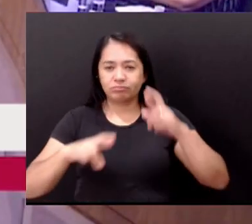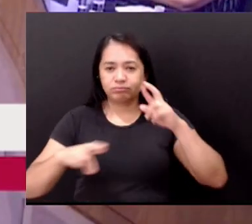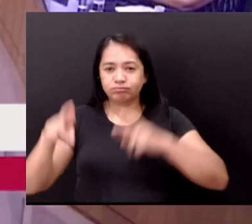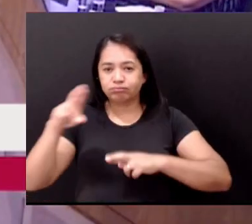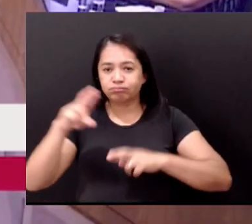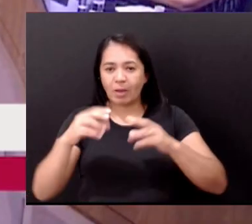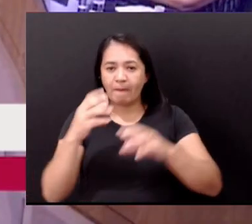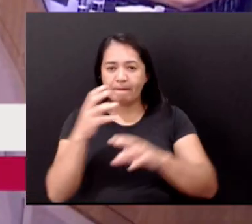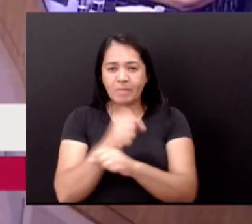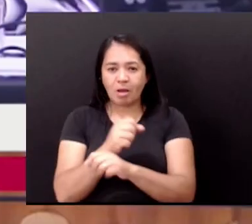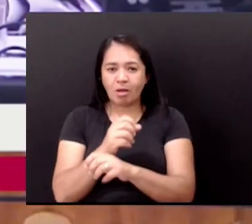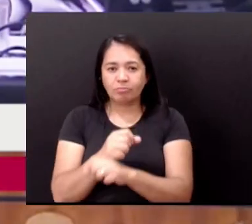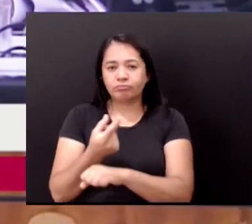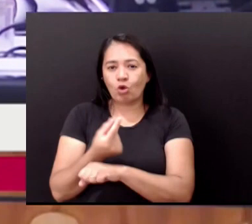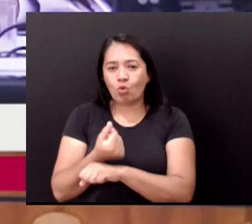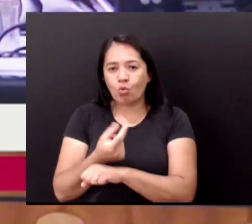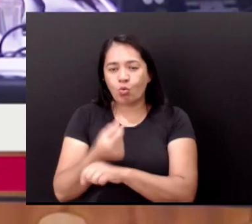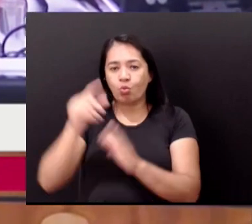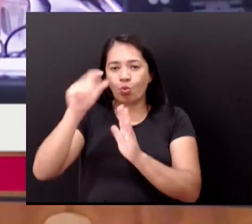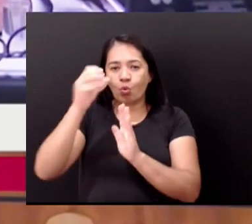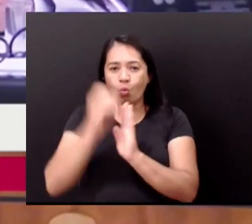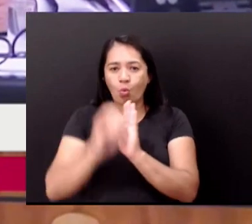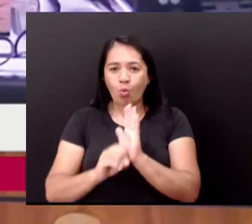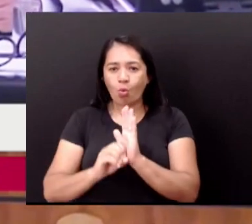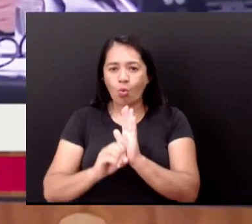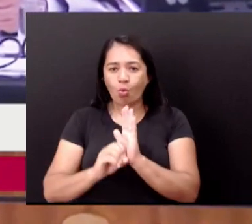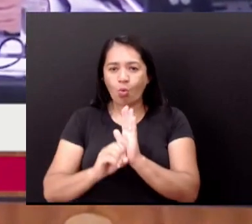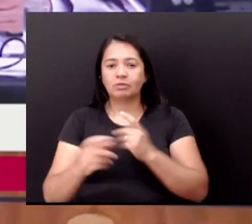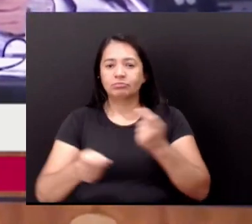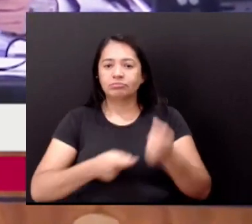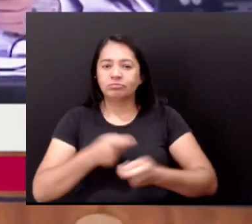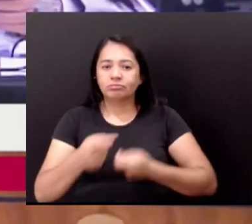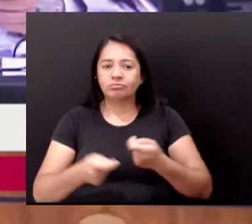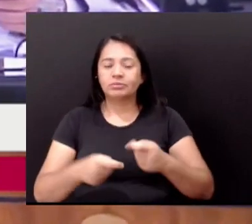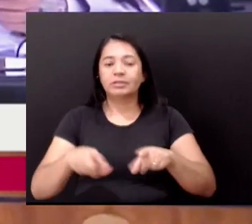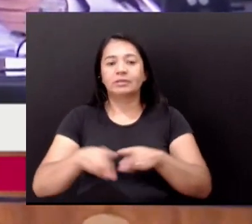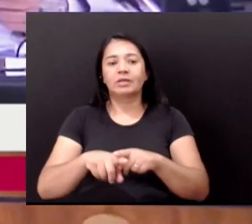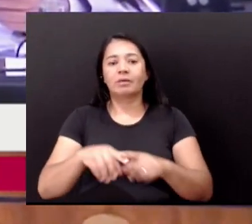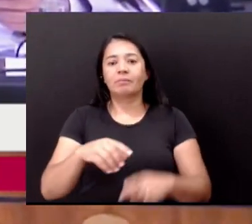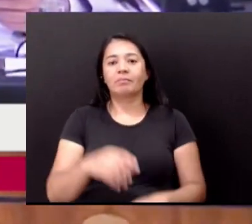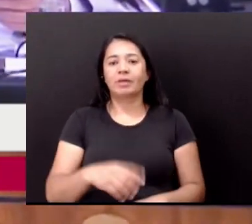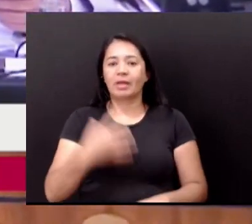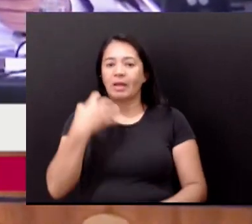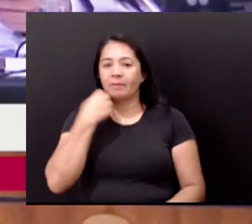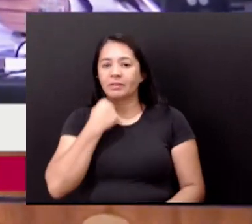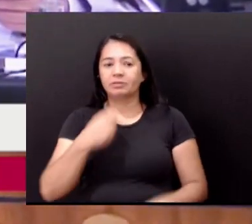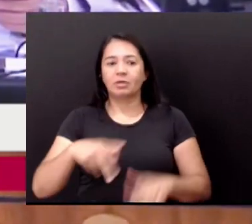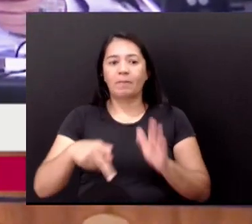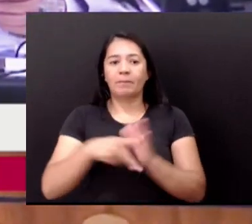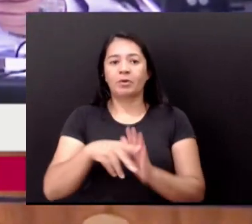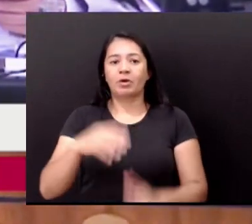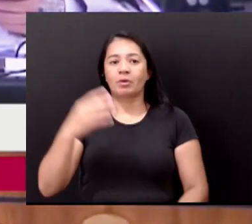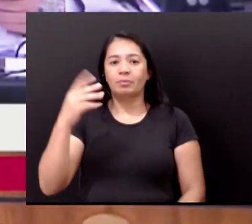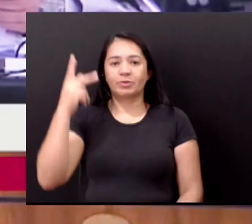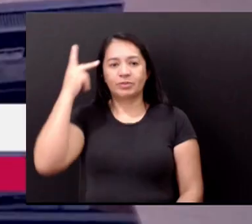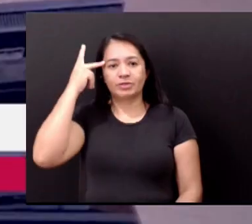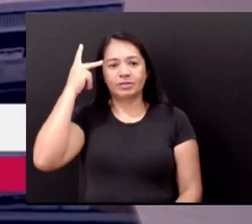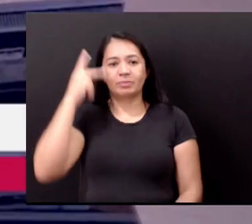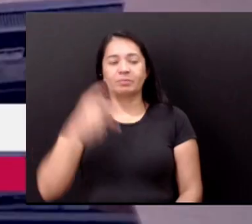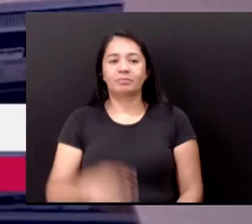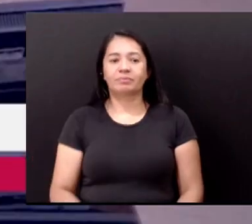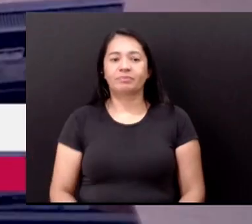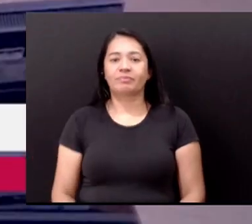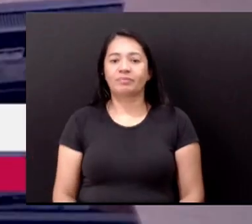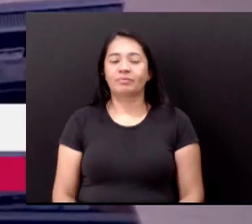financeira, orçamentária, operacional e patrimonial do Estado de São Paulo e de seus municípios, exceto da capital.